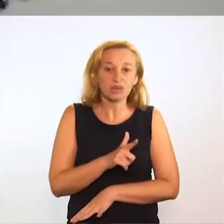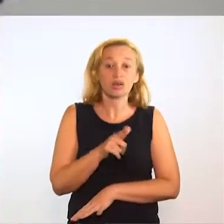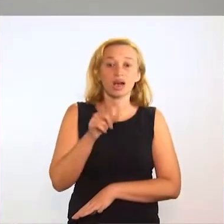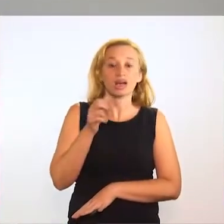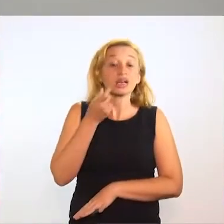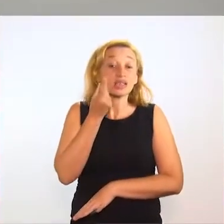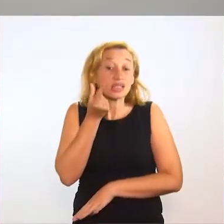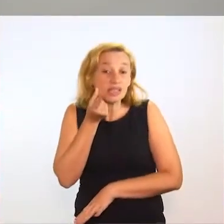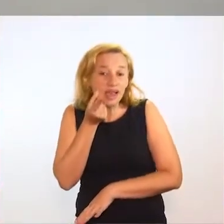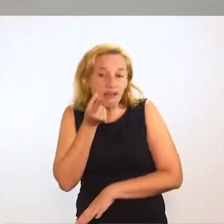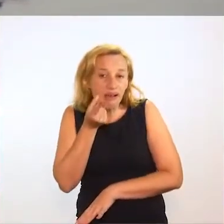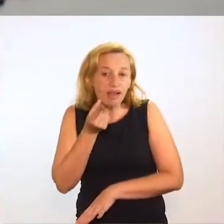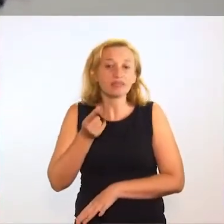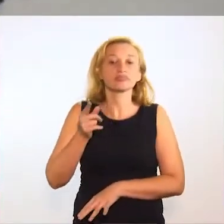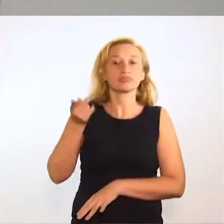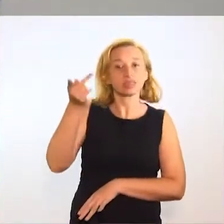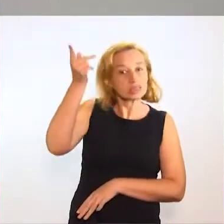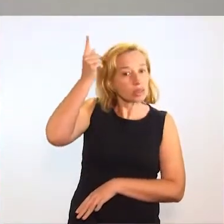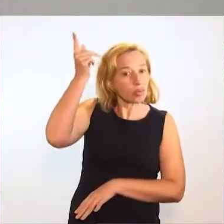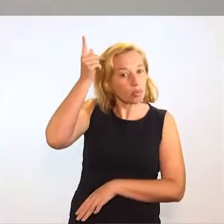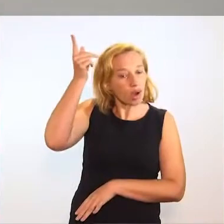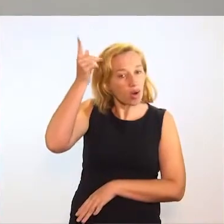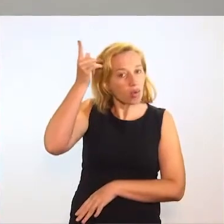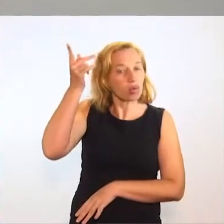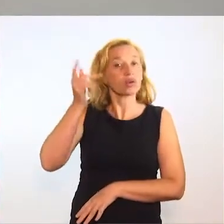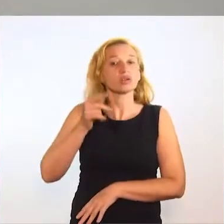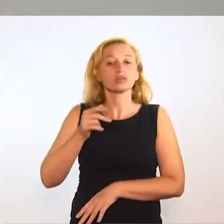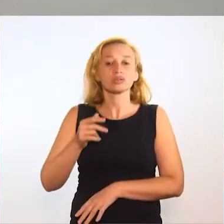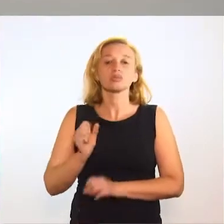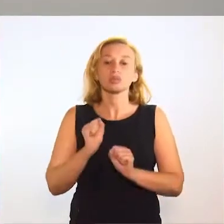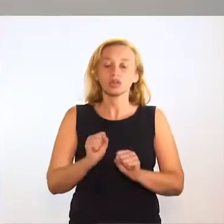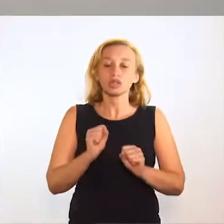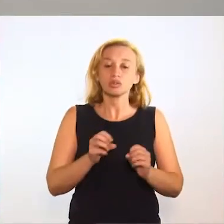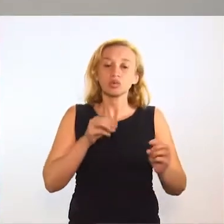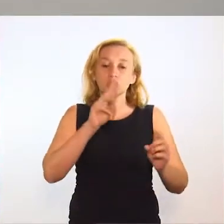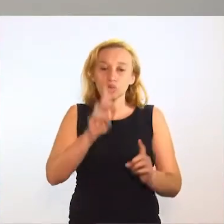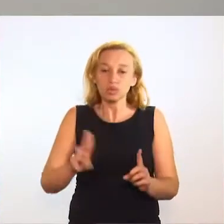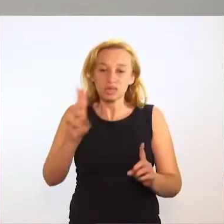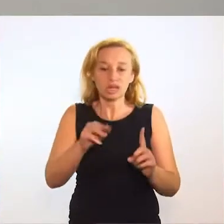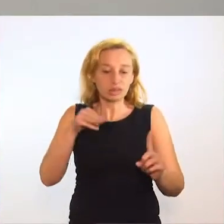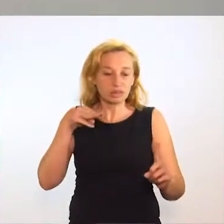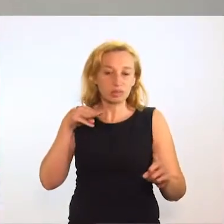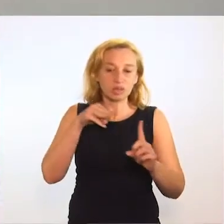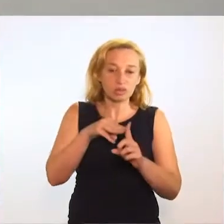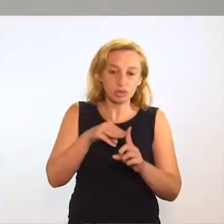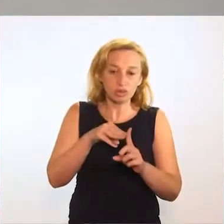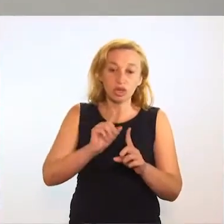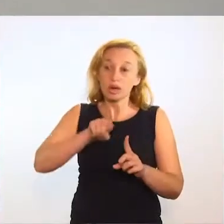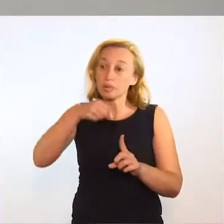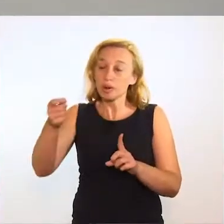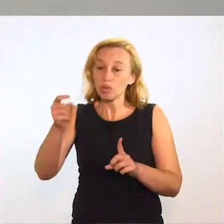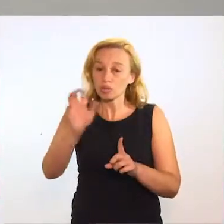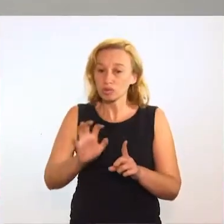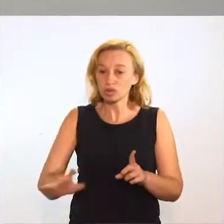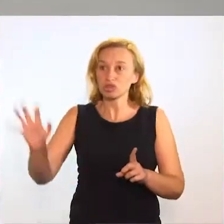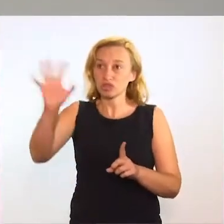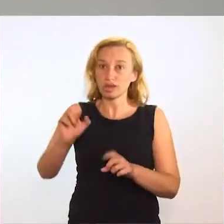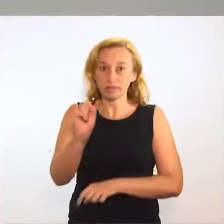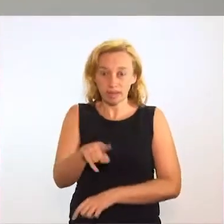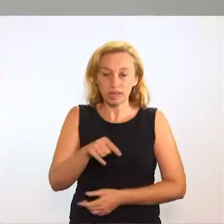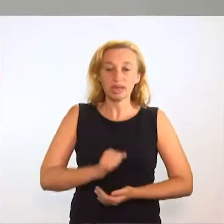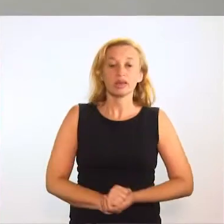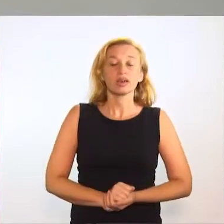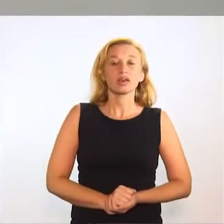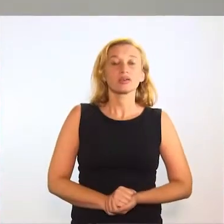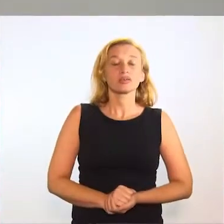conseguiu fazer do Ceará, com mulheres que a gente fez de São Paulo, podendo levar a nossa metodologia que antes ficava aqui para outros